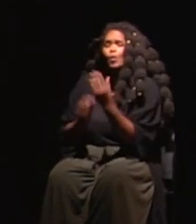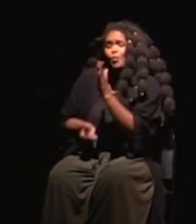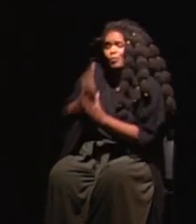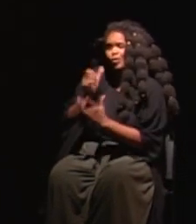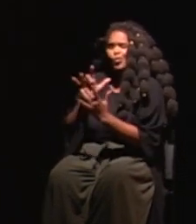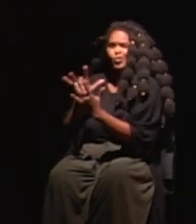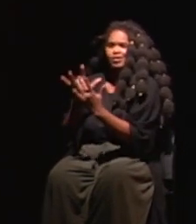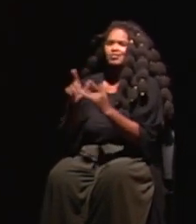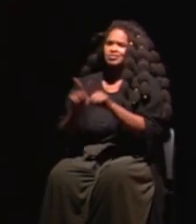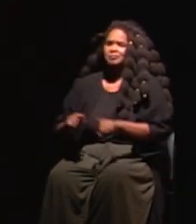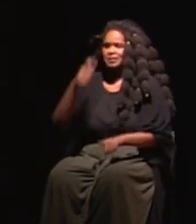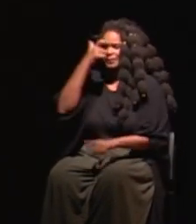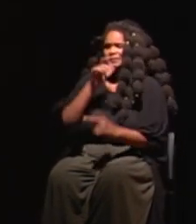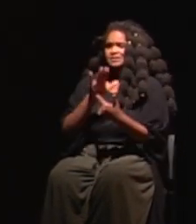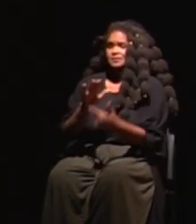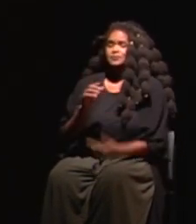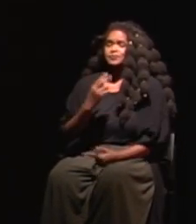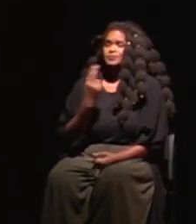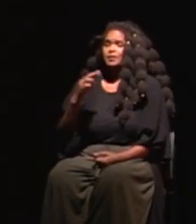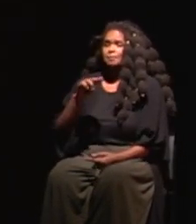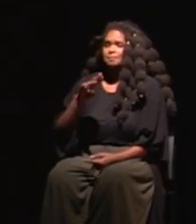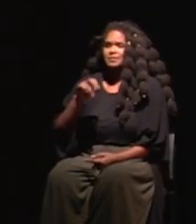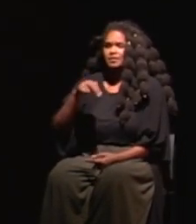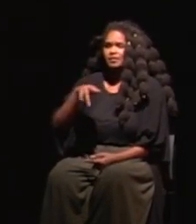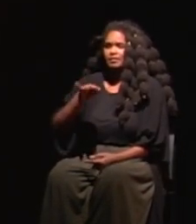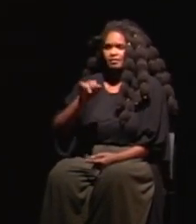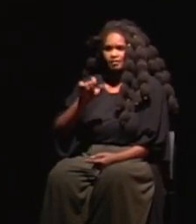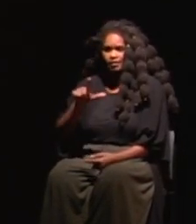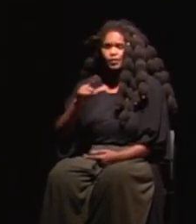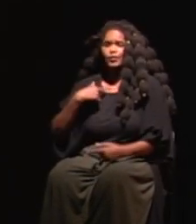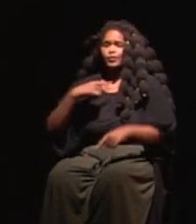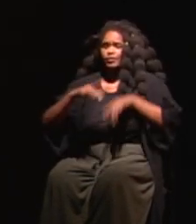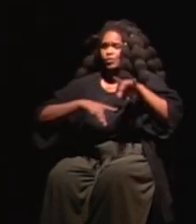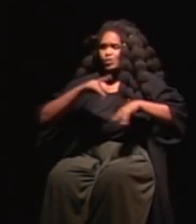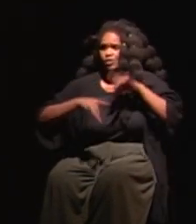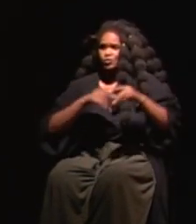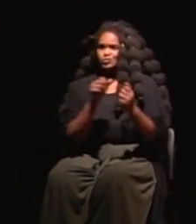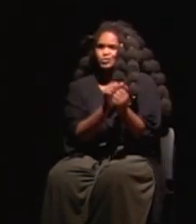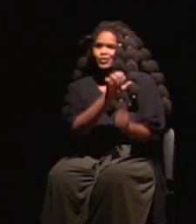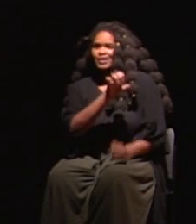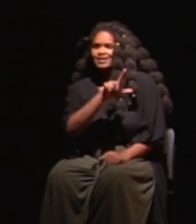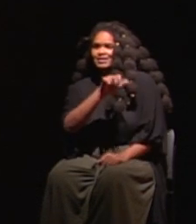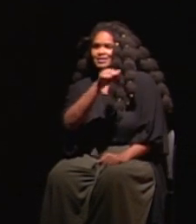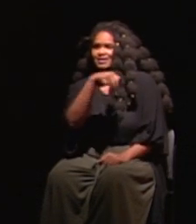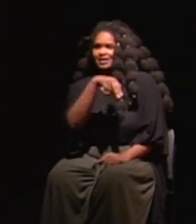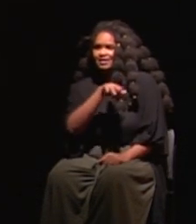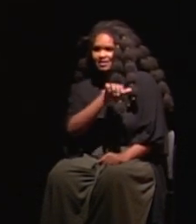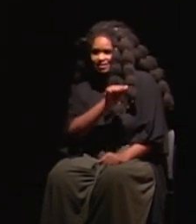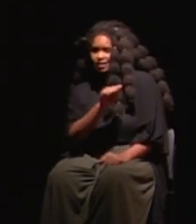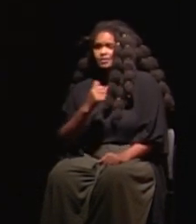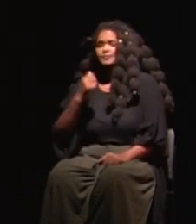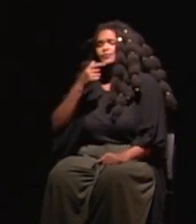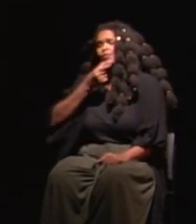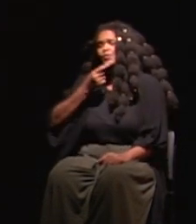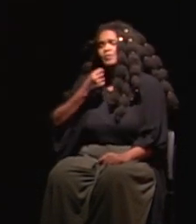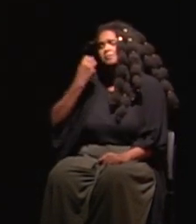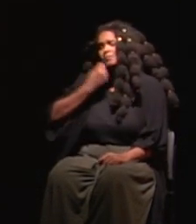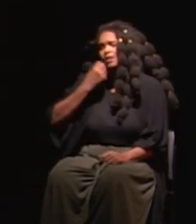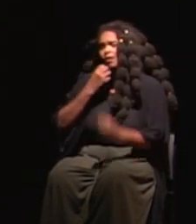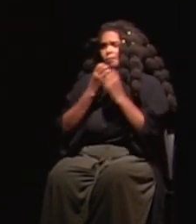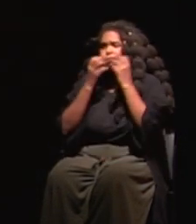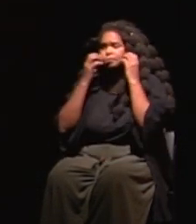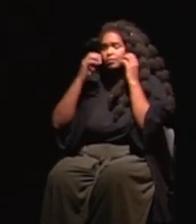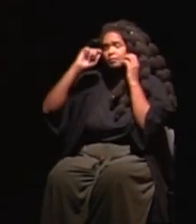também me apresentar. Então, sou Miguel Del Castilho, sou um dos curadores da exposição, junto com a Eliana, e sou um homem branco, de barba e